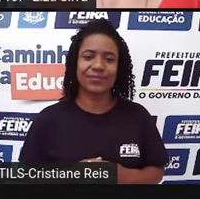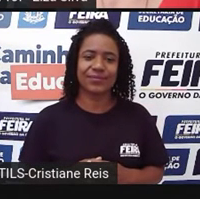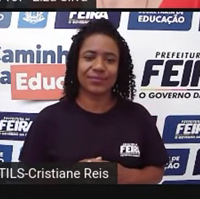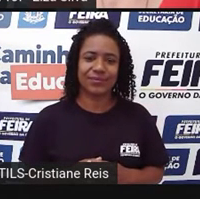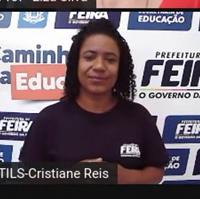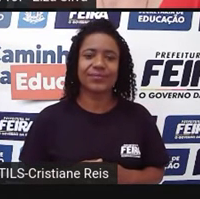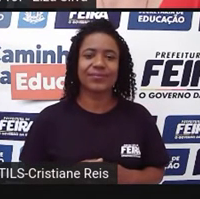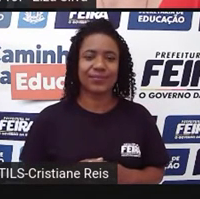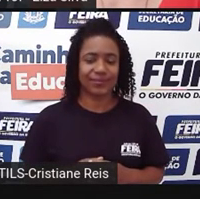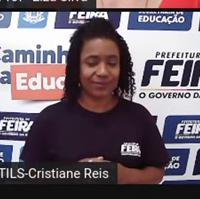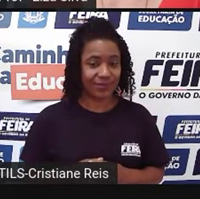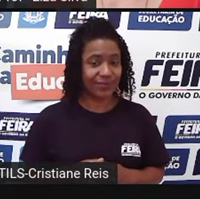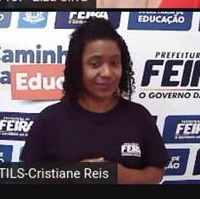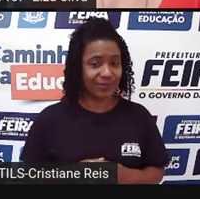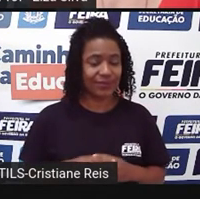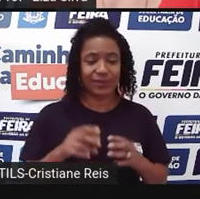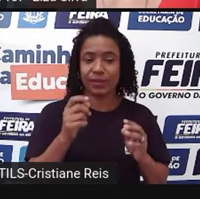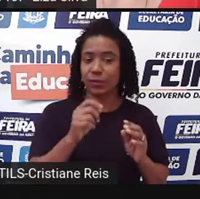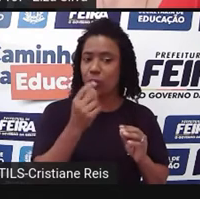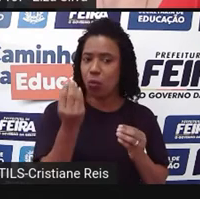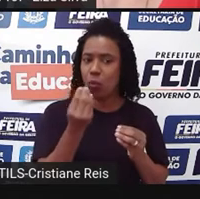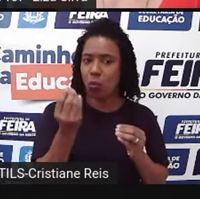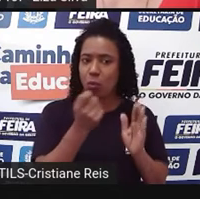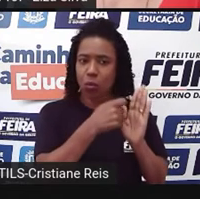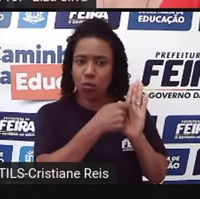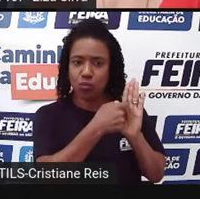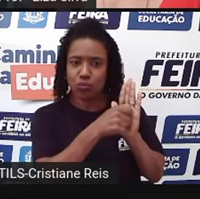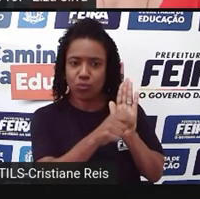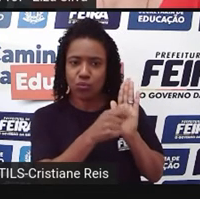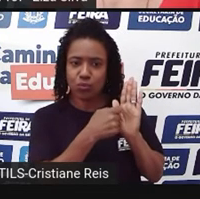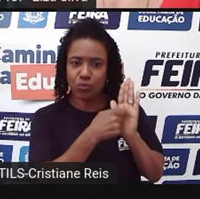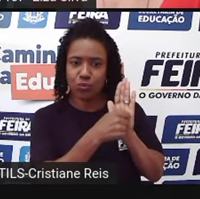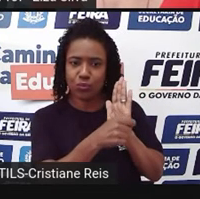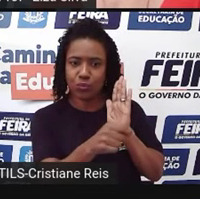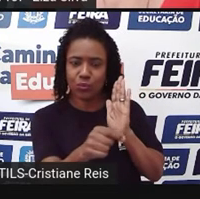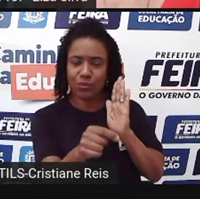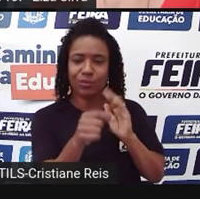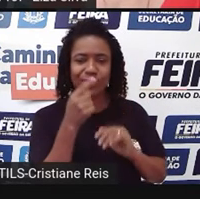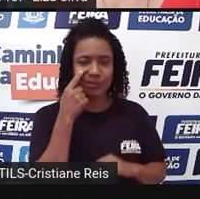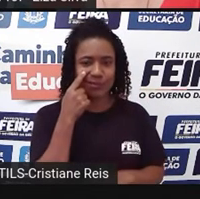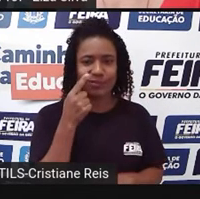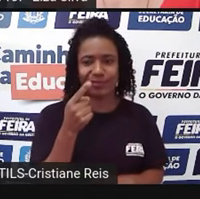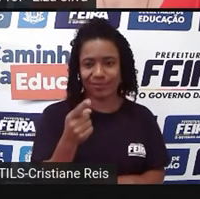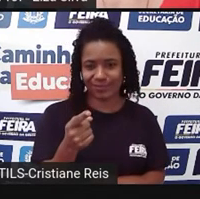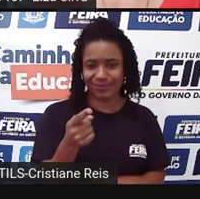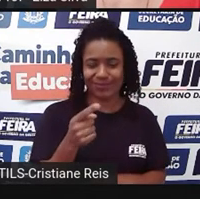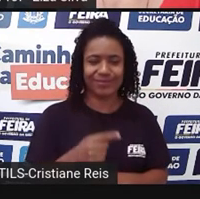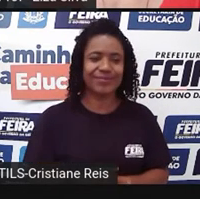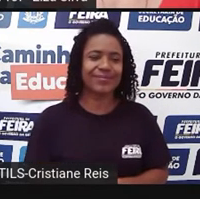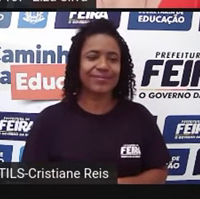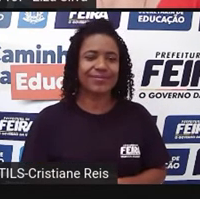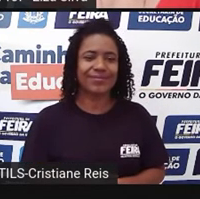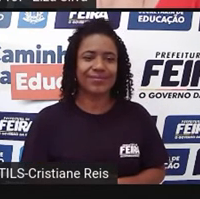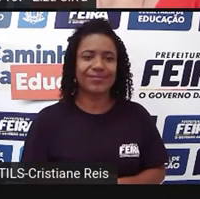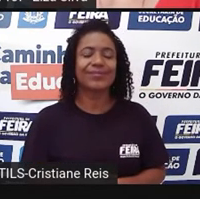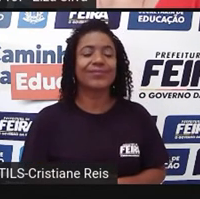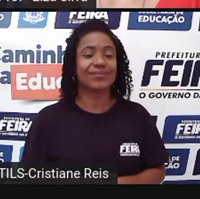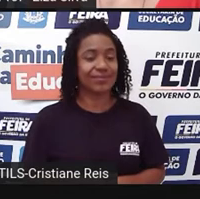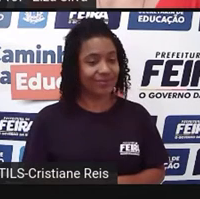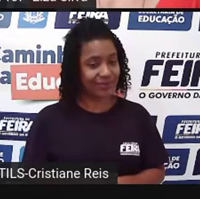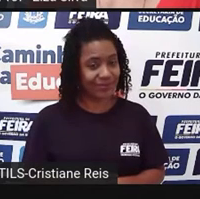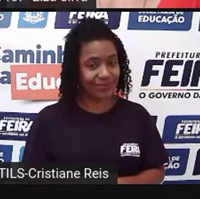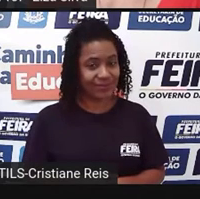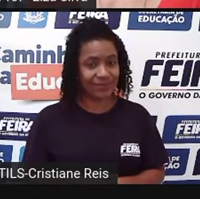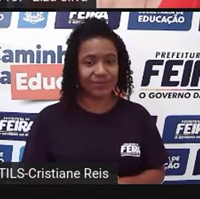olha aqui a descrição por extenso né daí t o m Seven of Tumblr bom então